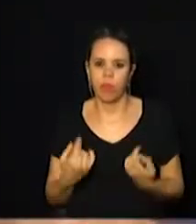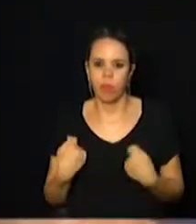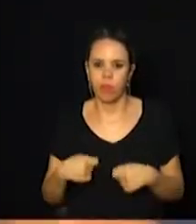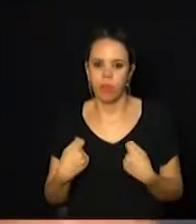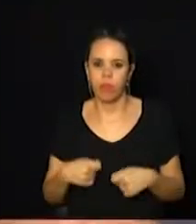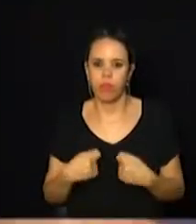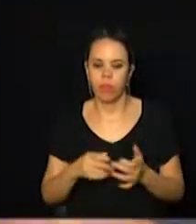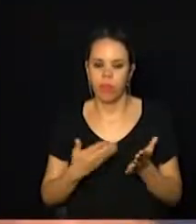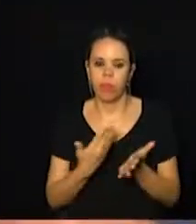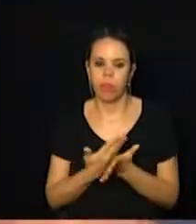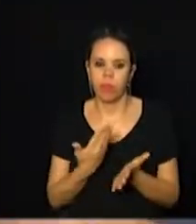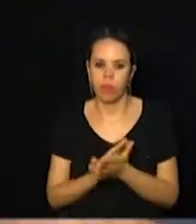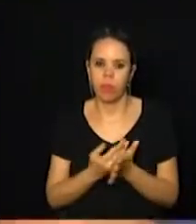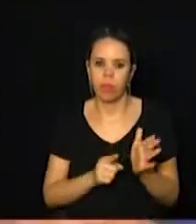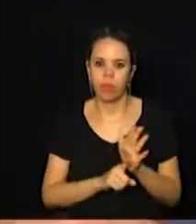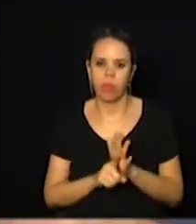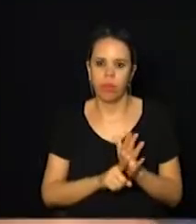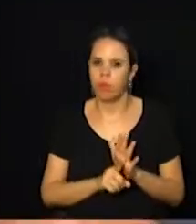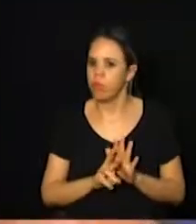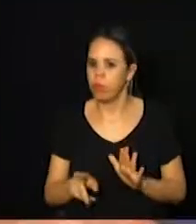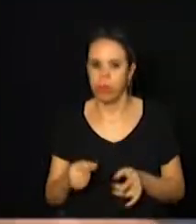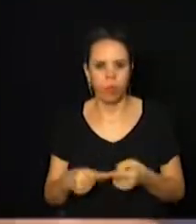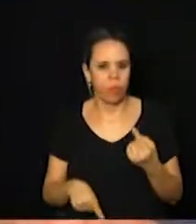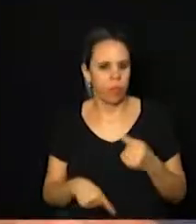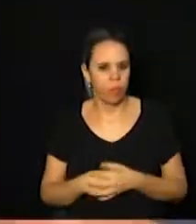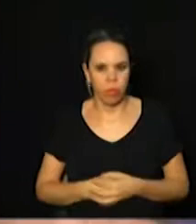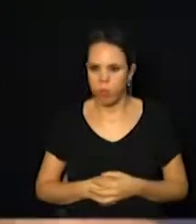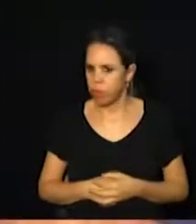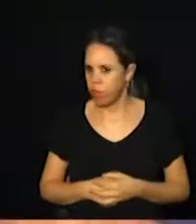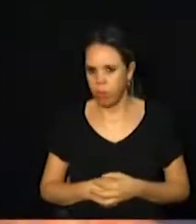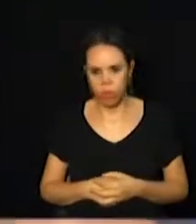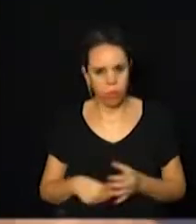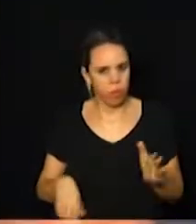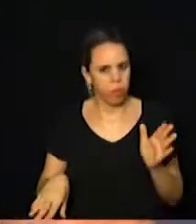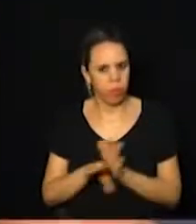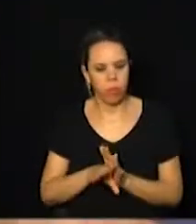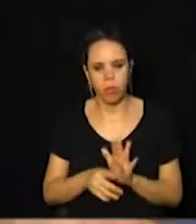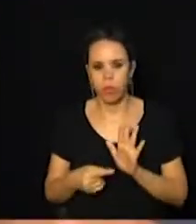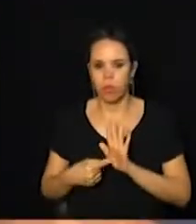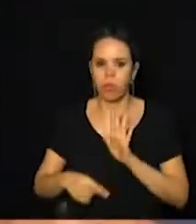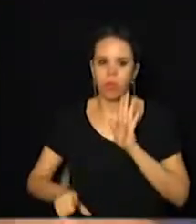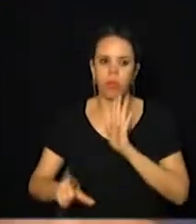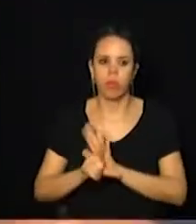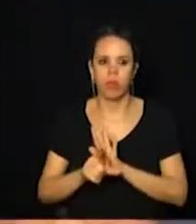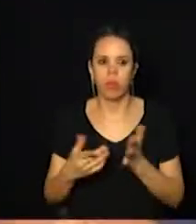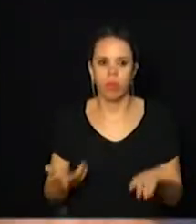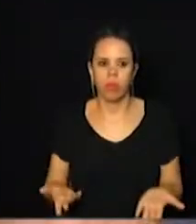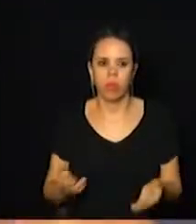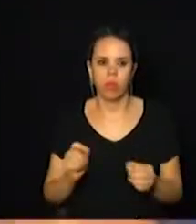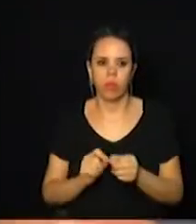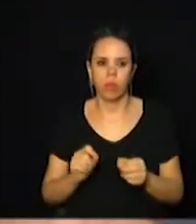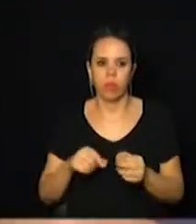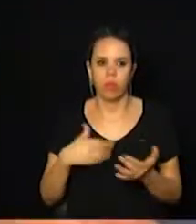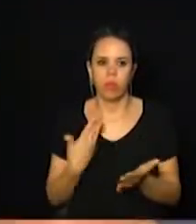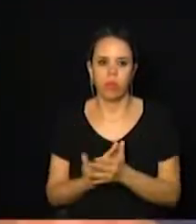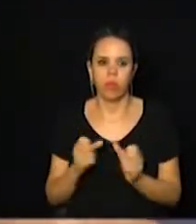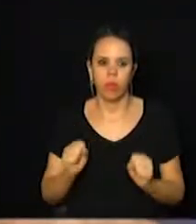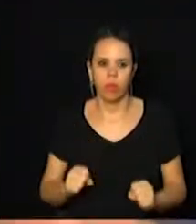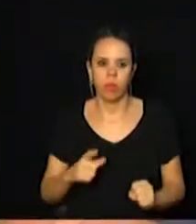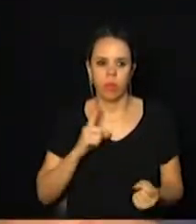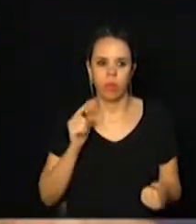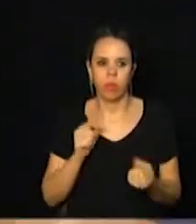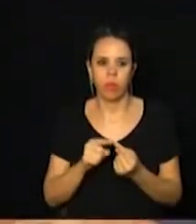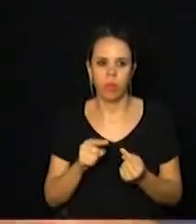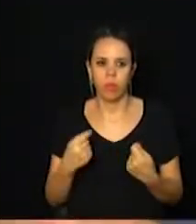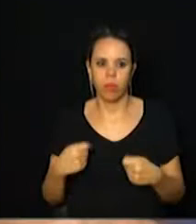precisa se estudar pesquisar Não é dessa forma esse chega apresentou a lei de fazer até podia ter bom